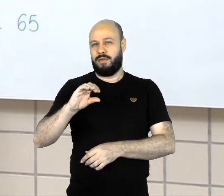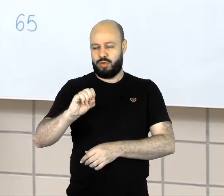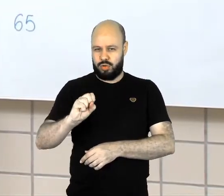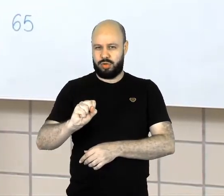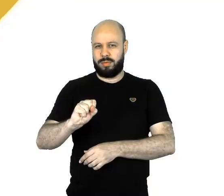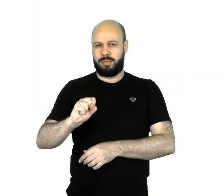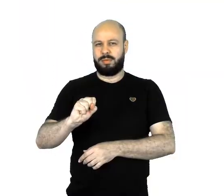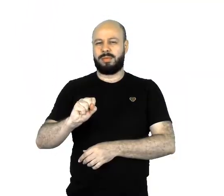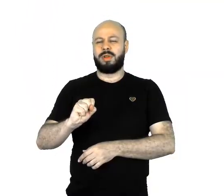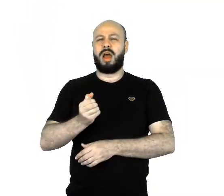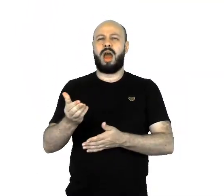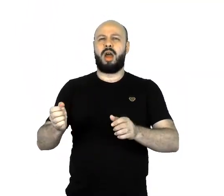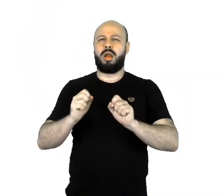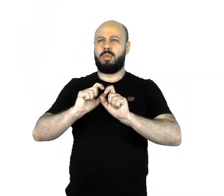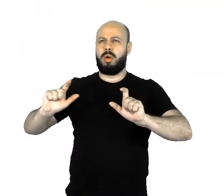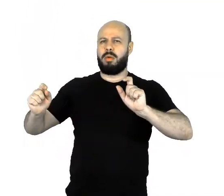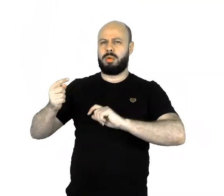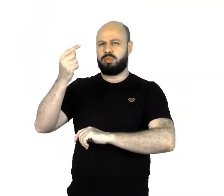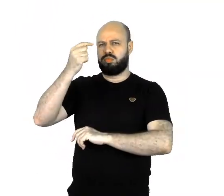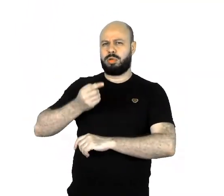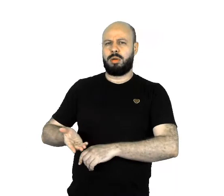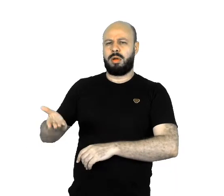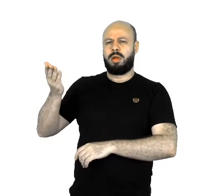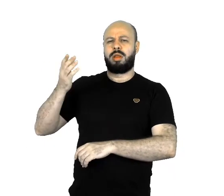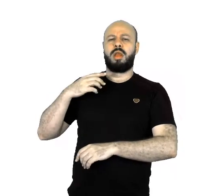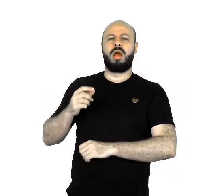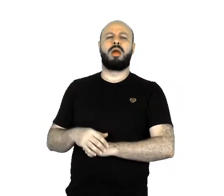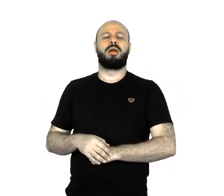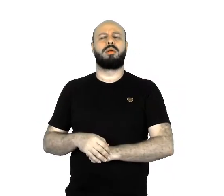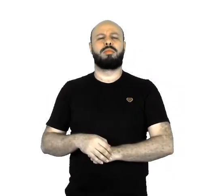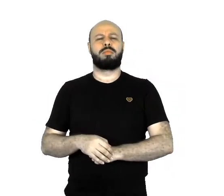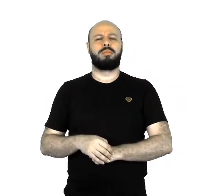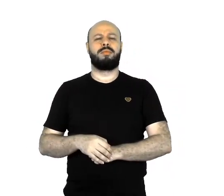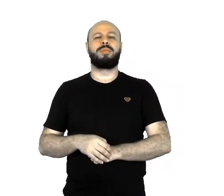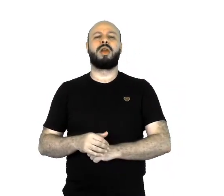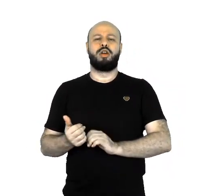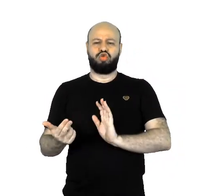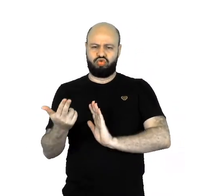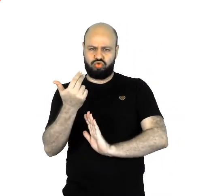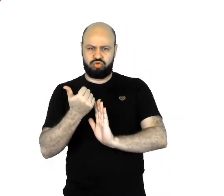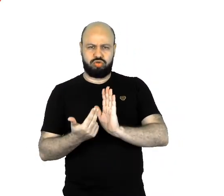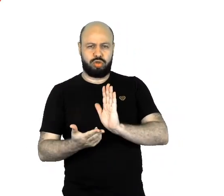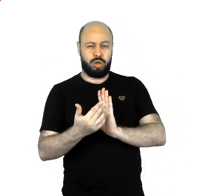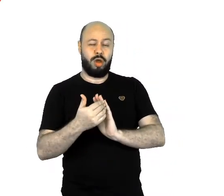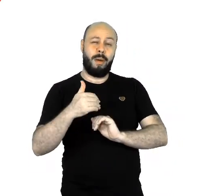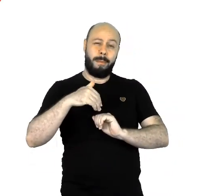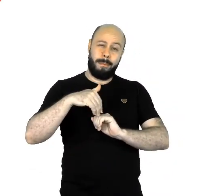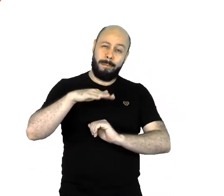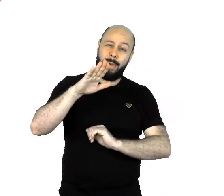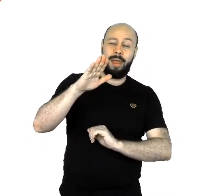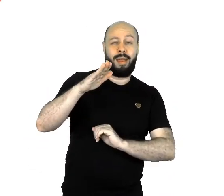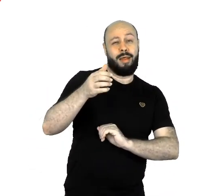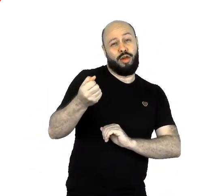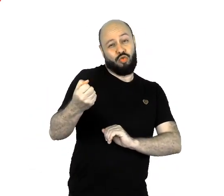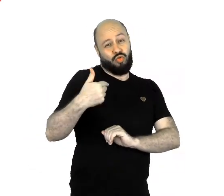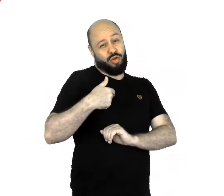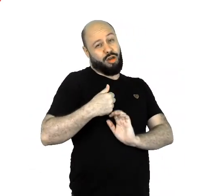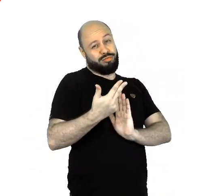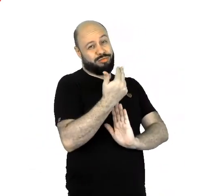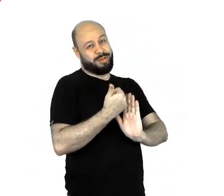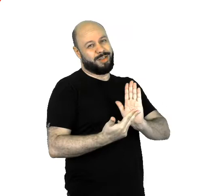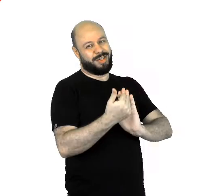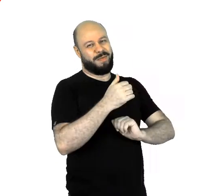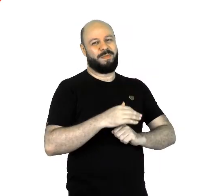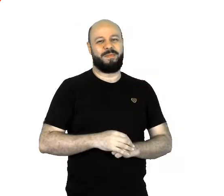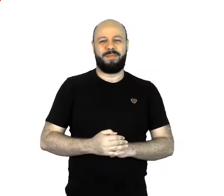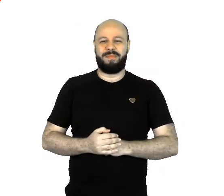telinha as figuras do material dourado, que está assim mais desenhadinho, mais bonitinho do que o que eu fiz aqui no quadro. Olha